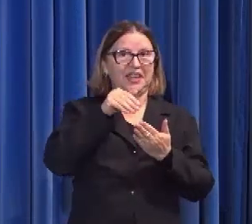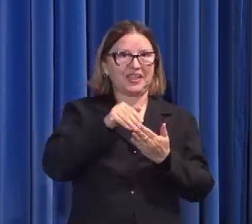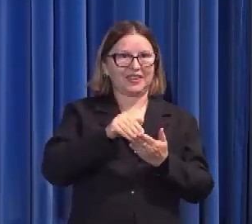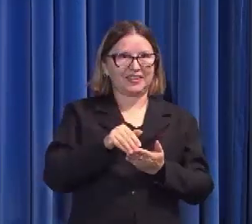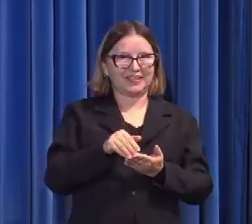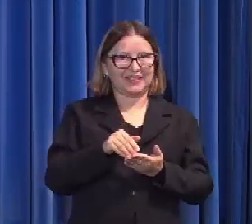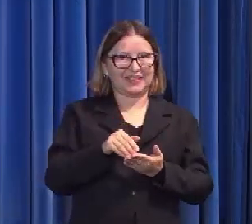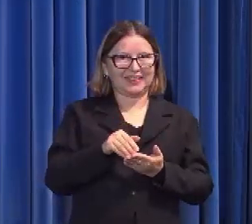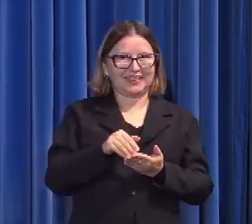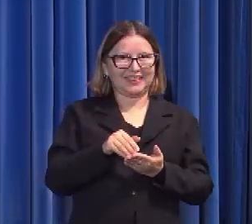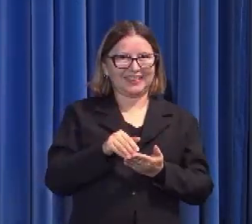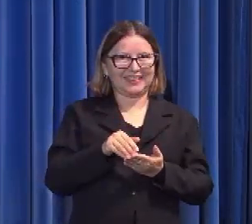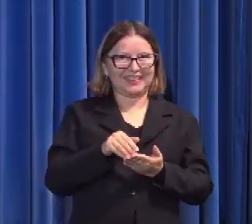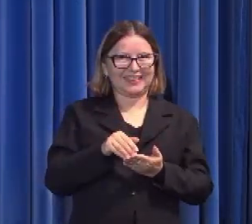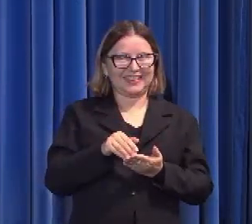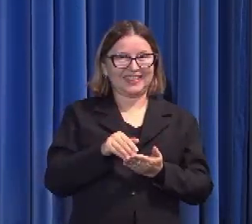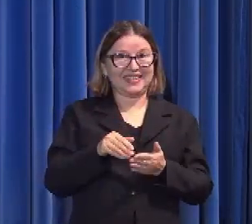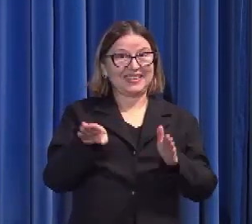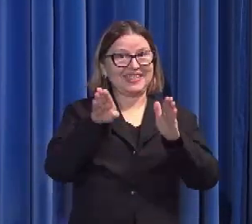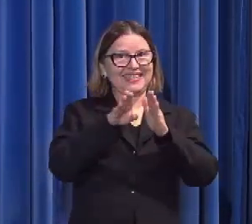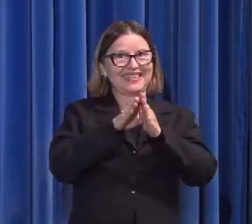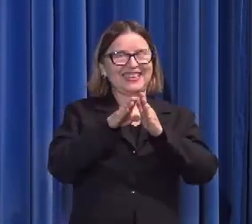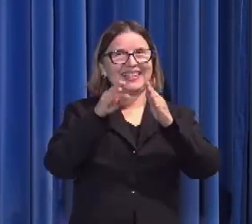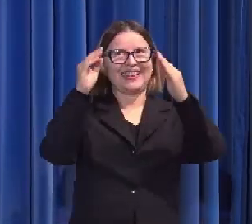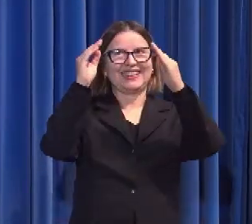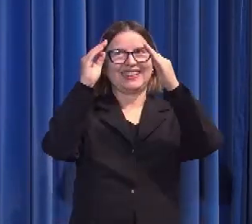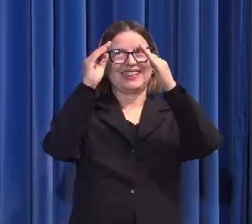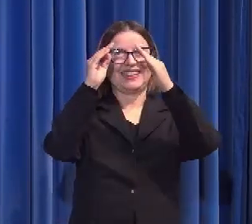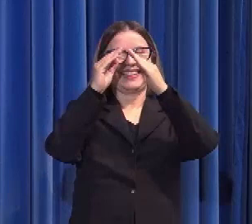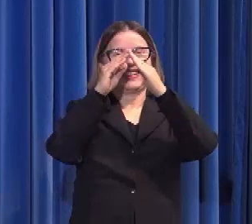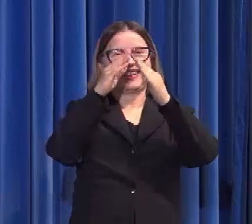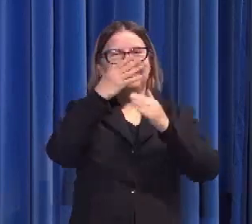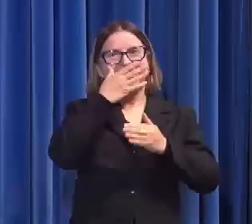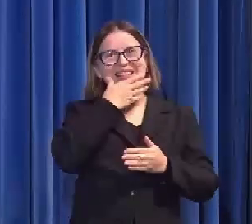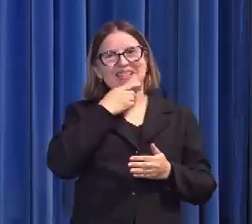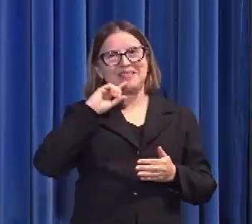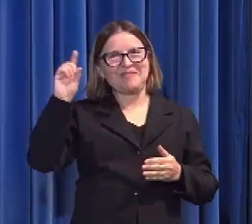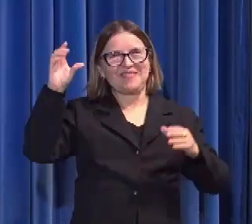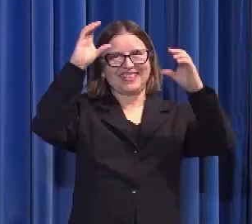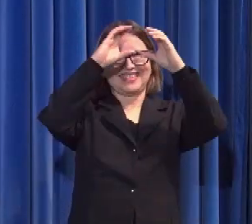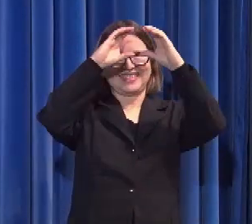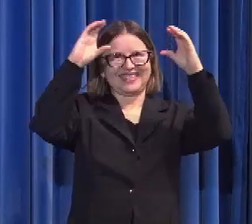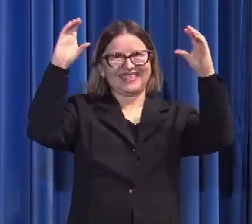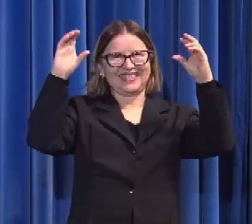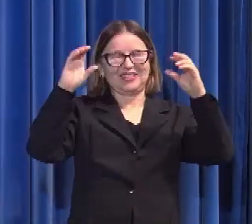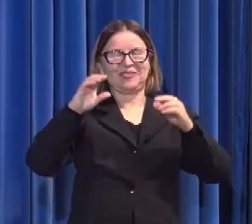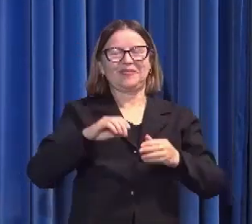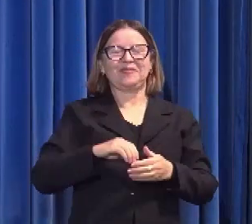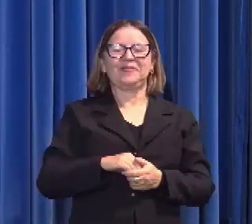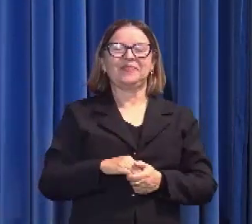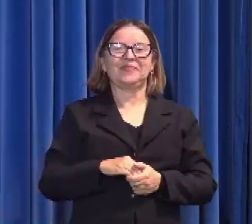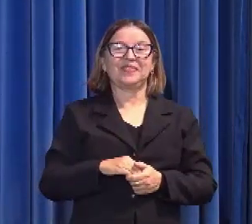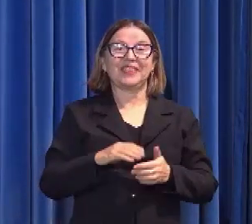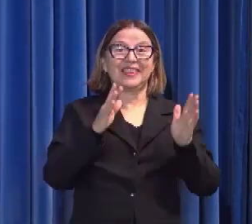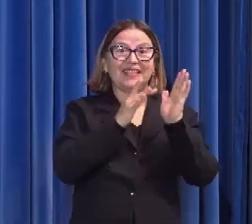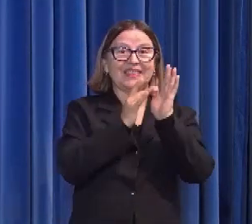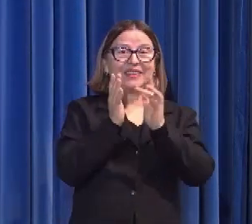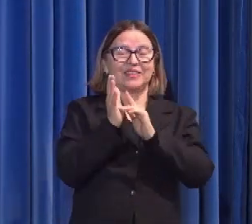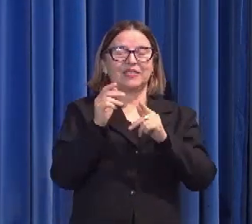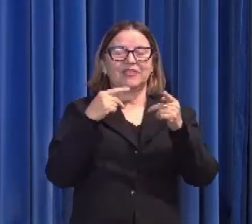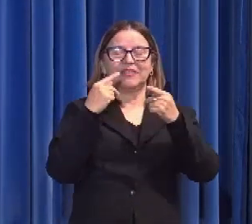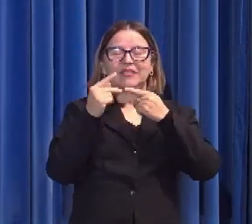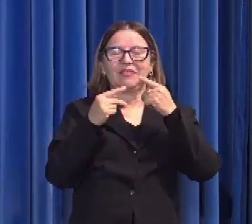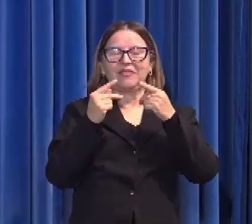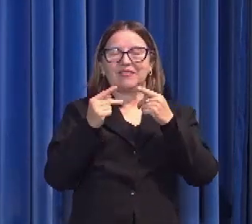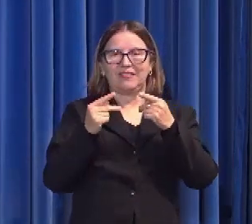chegar na casa do pai no reino celestial E ele fala uma série de